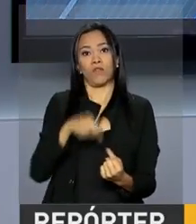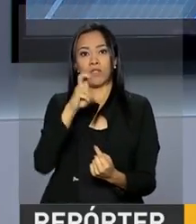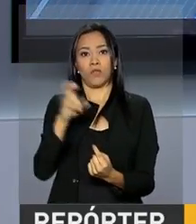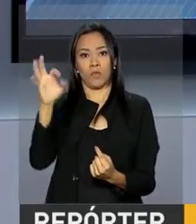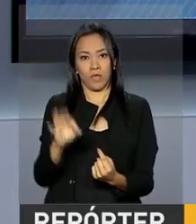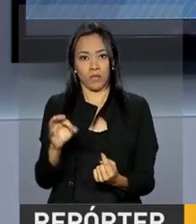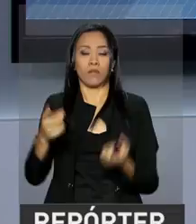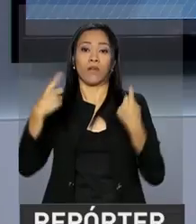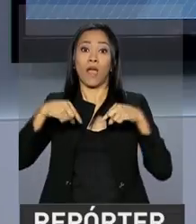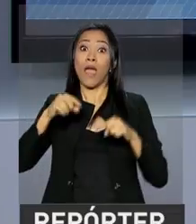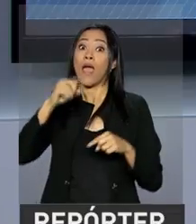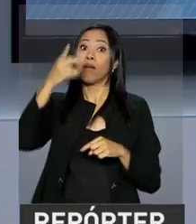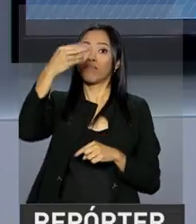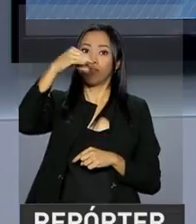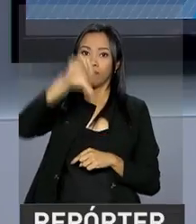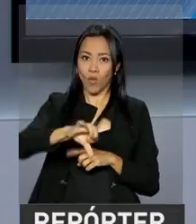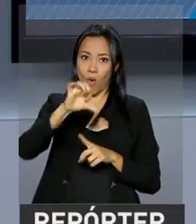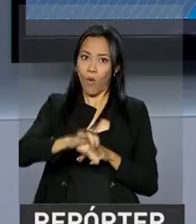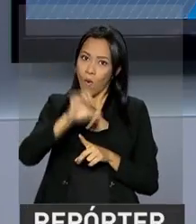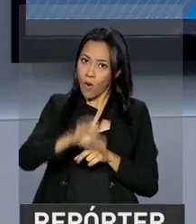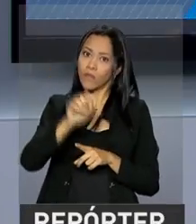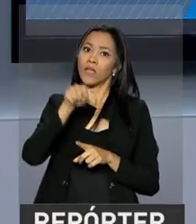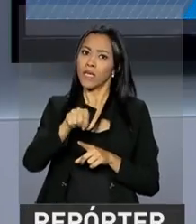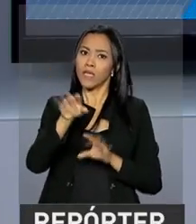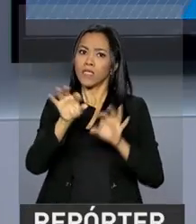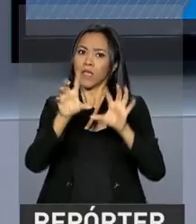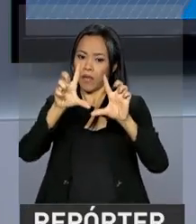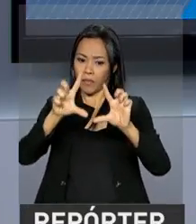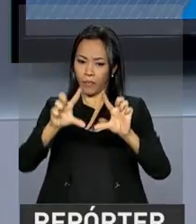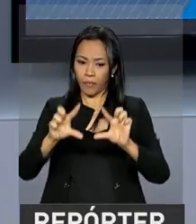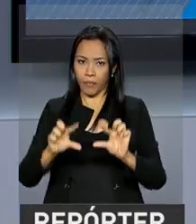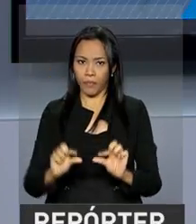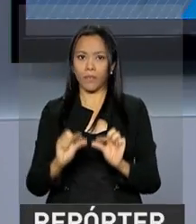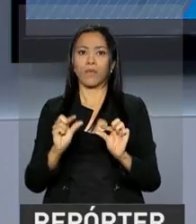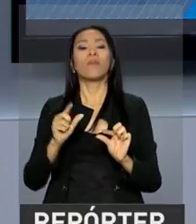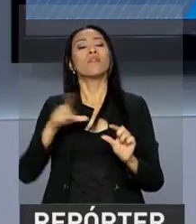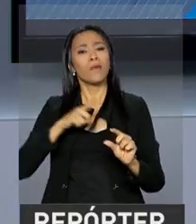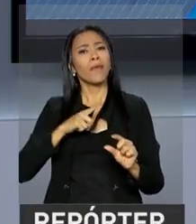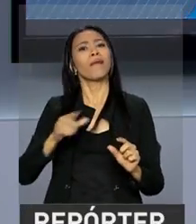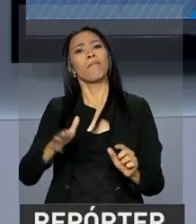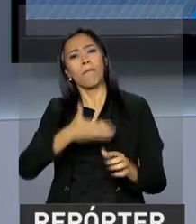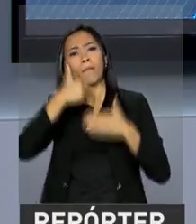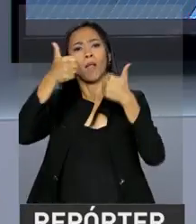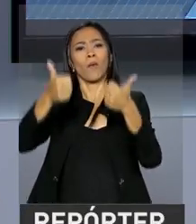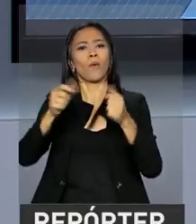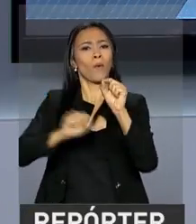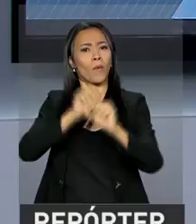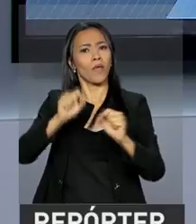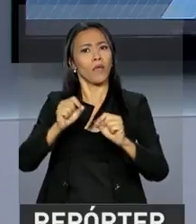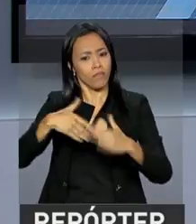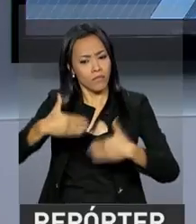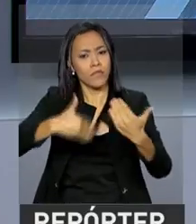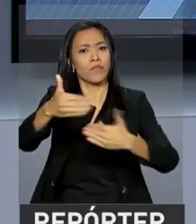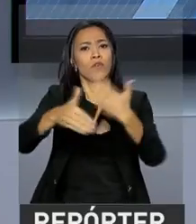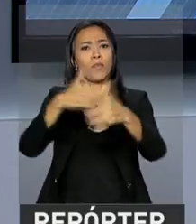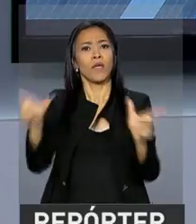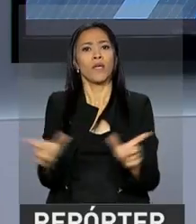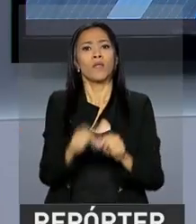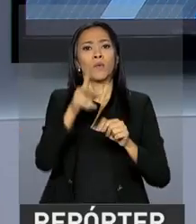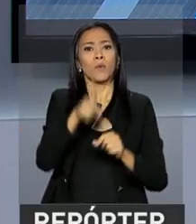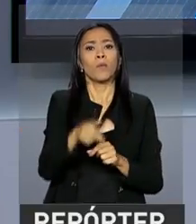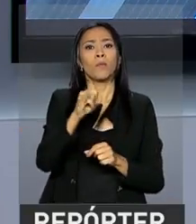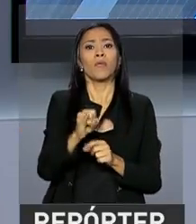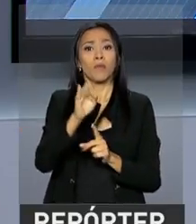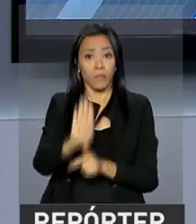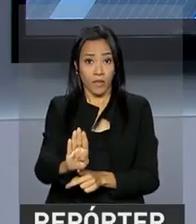é a nona vez seguida que essa a reduzida houve melhora também na expectativa de crescimento o produto interno bruto